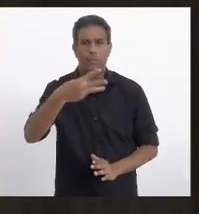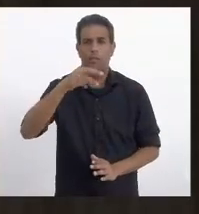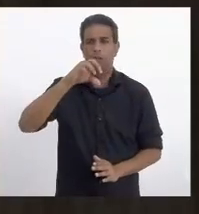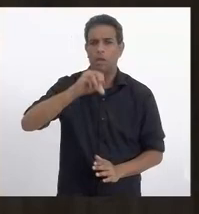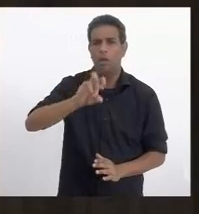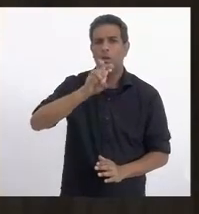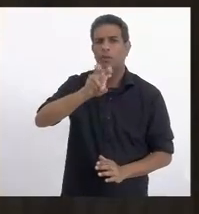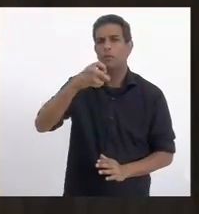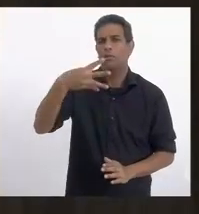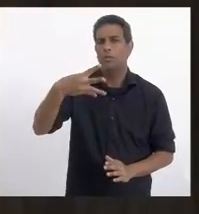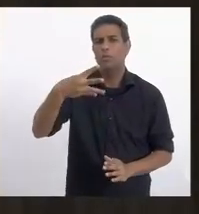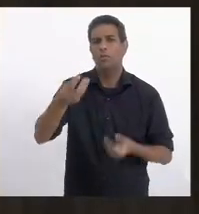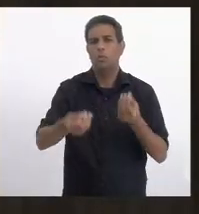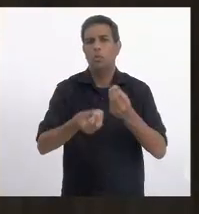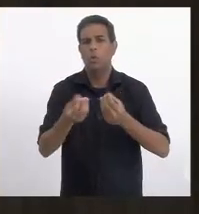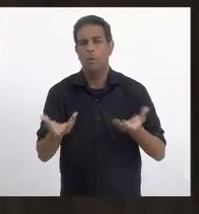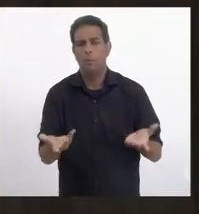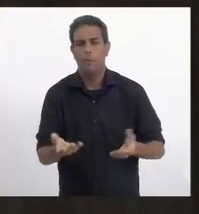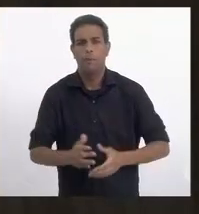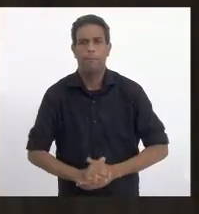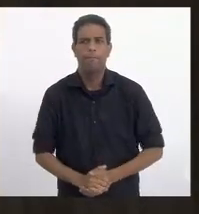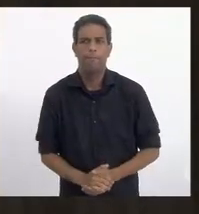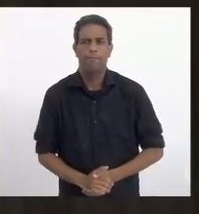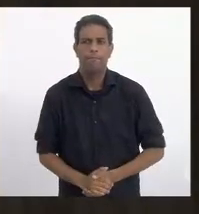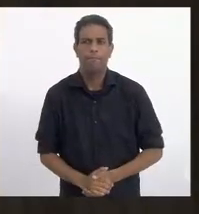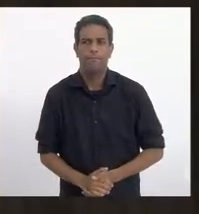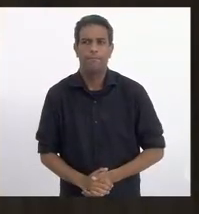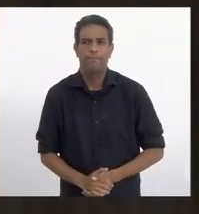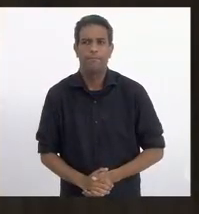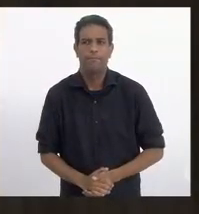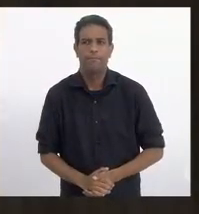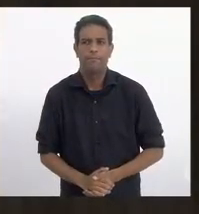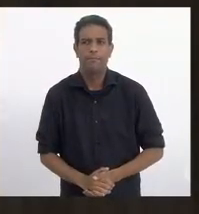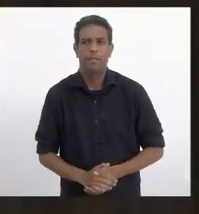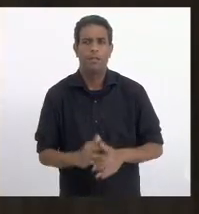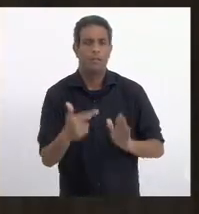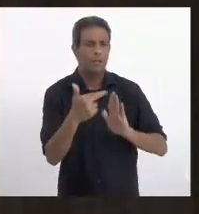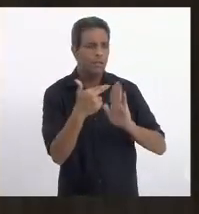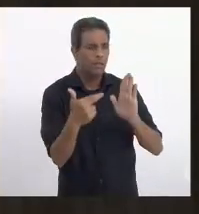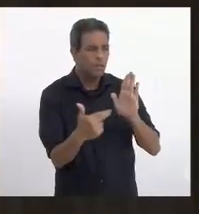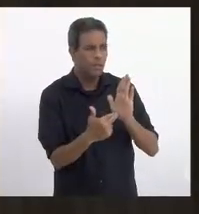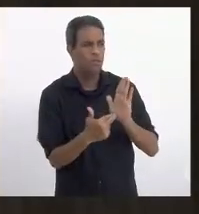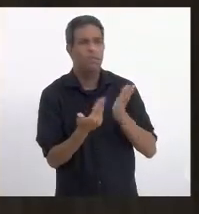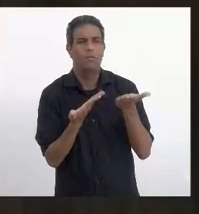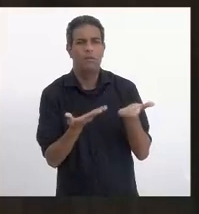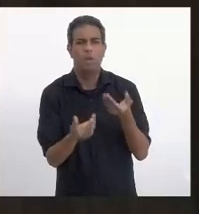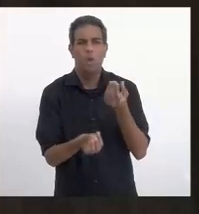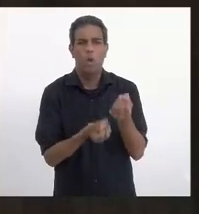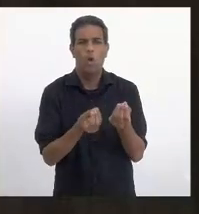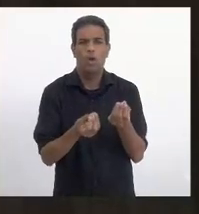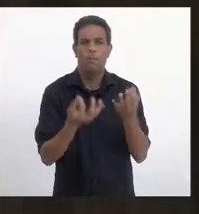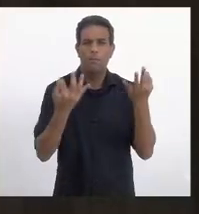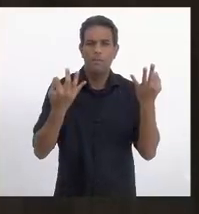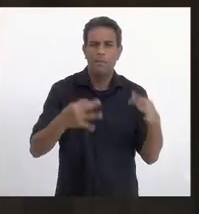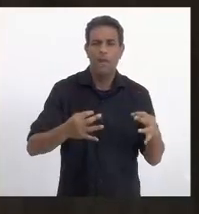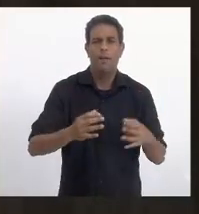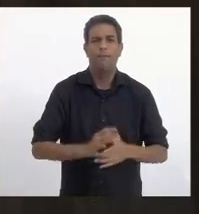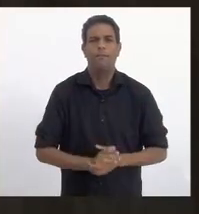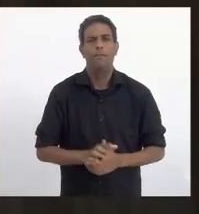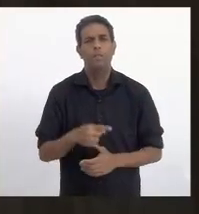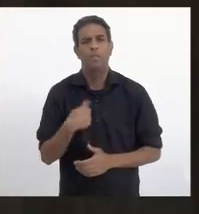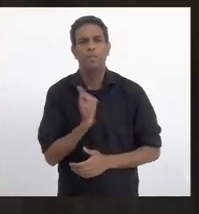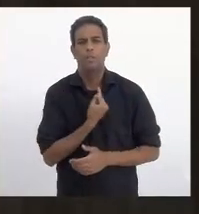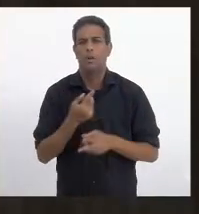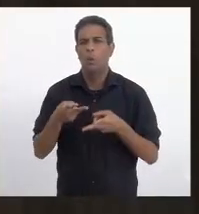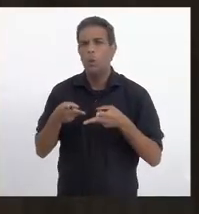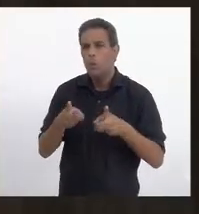ficou um vácuo se seria o manual de aplicar de eficácia imediata de